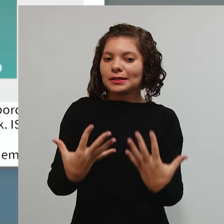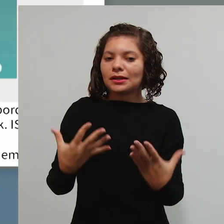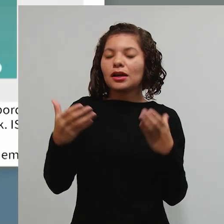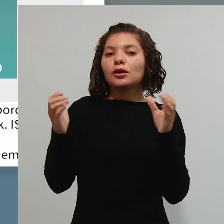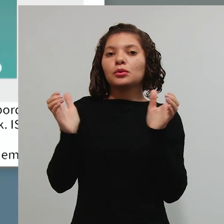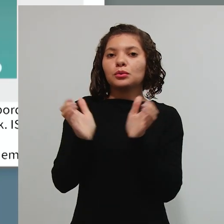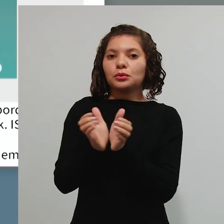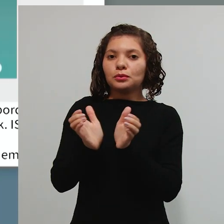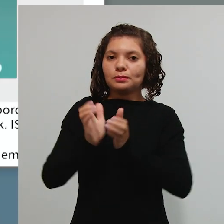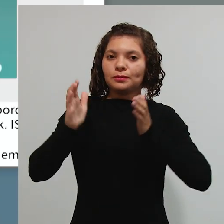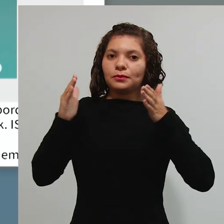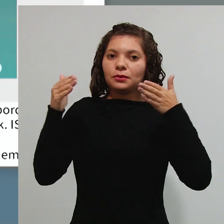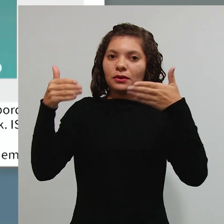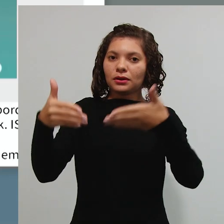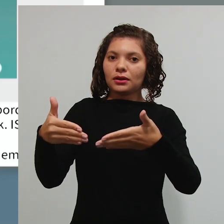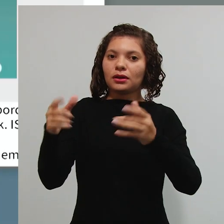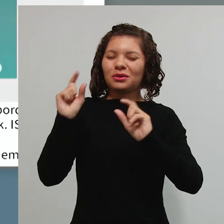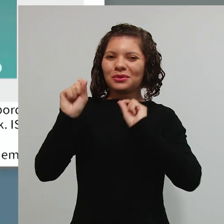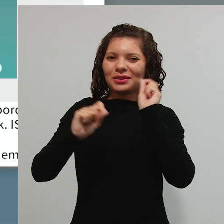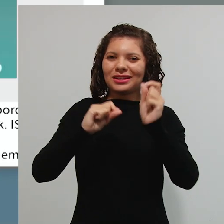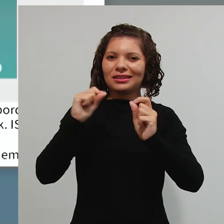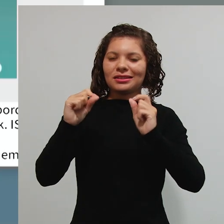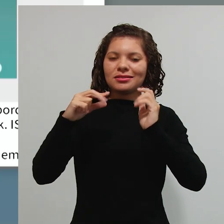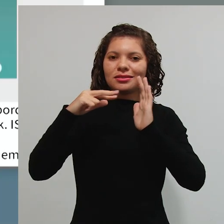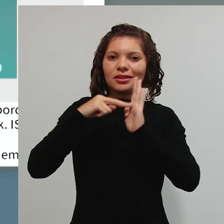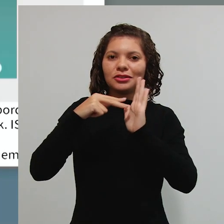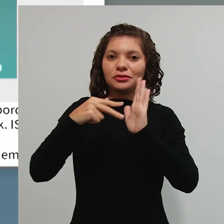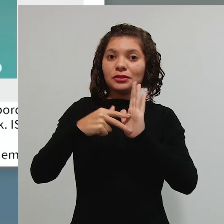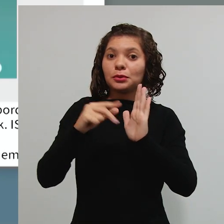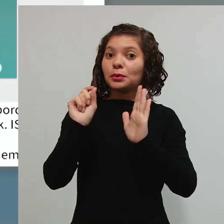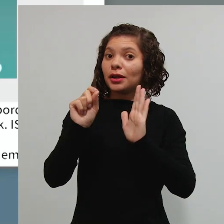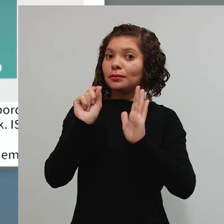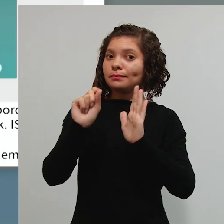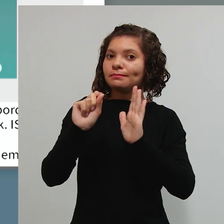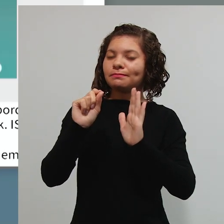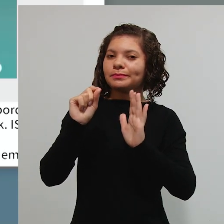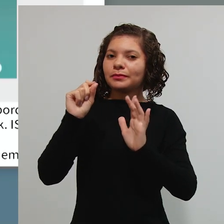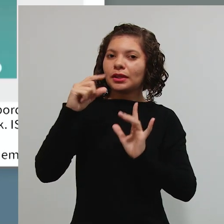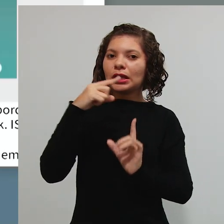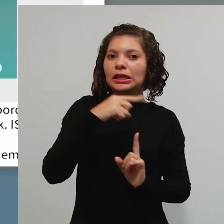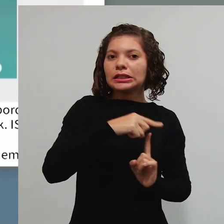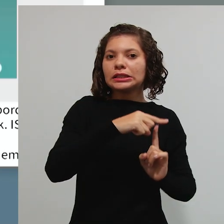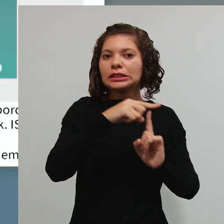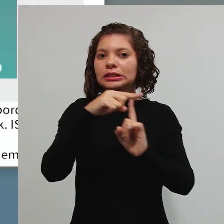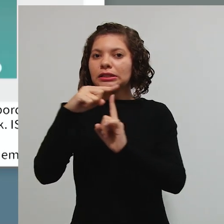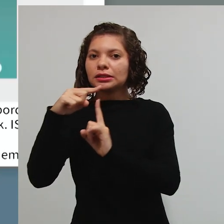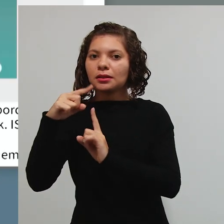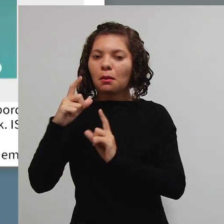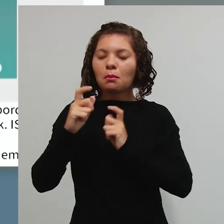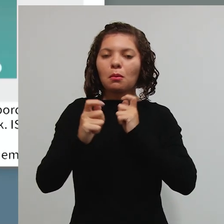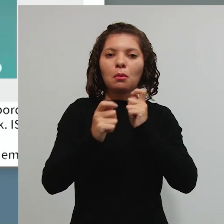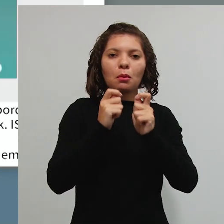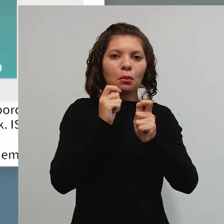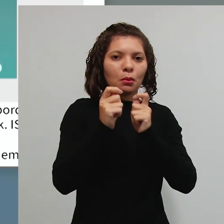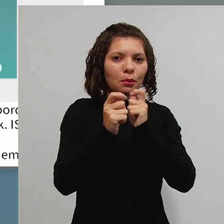grupos focais são o quê? Tipos de entrevista,